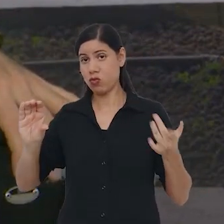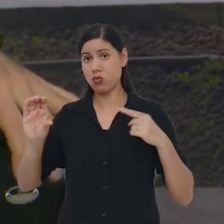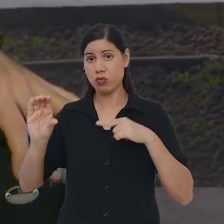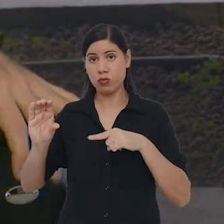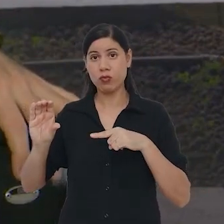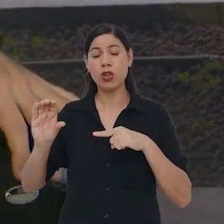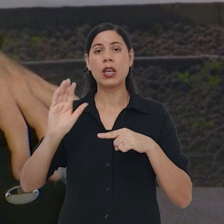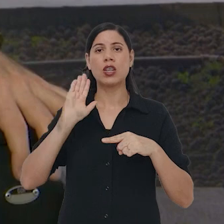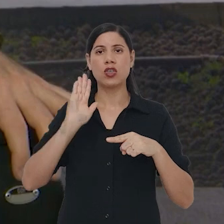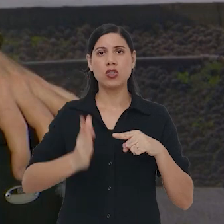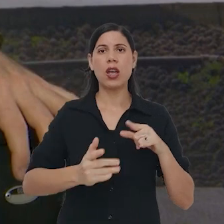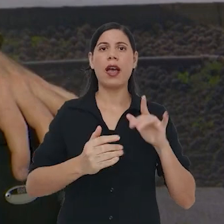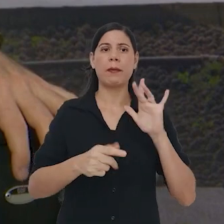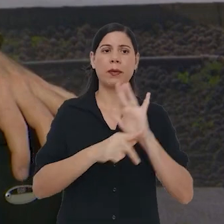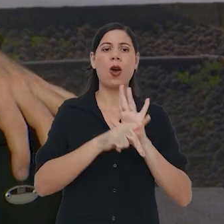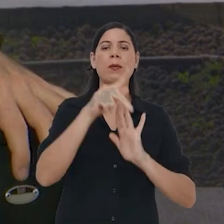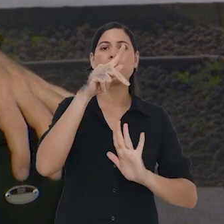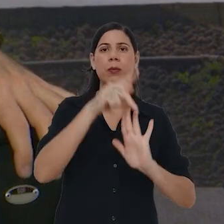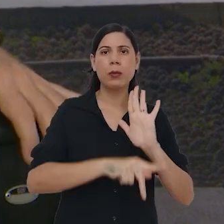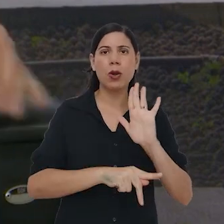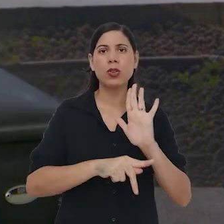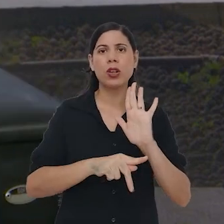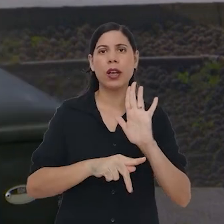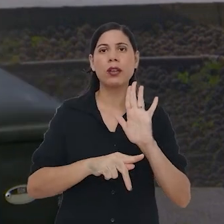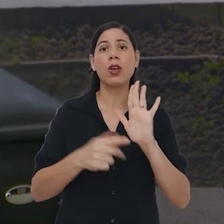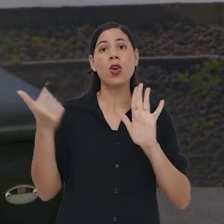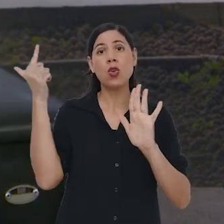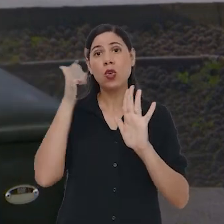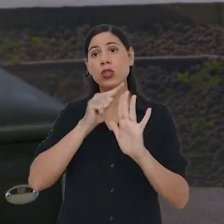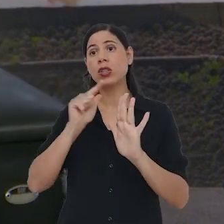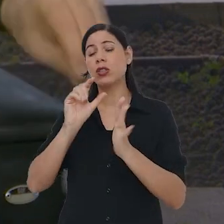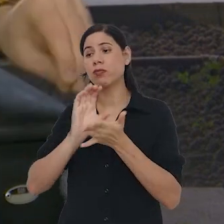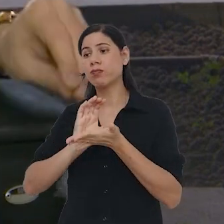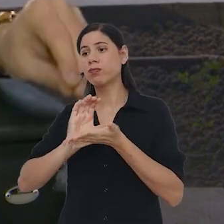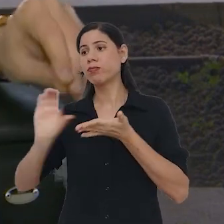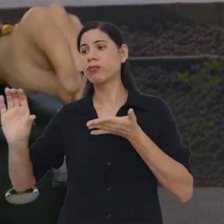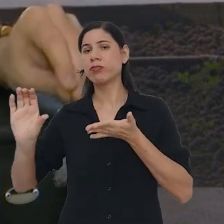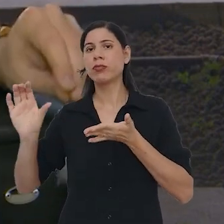foram aplicados, que estavam previstos no projeto, foram